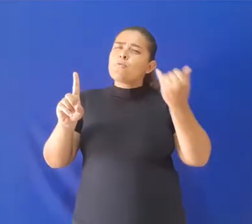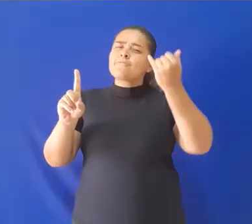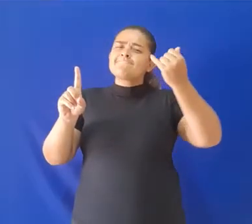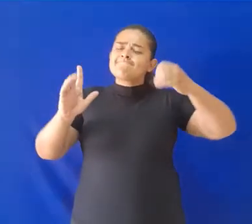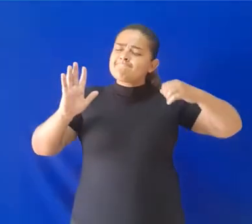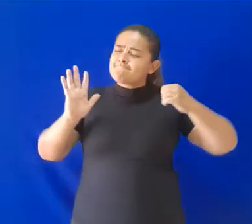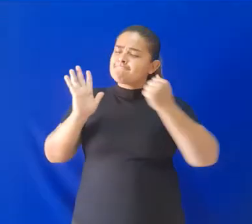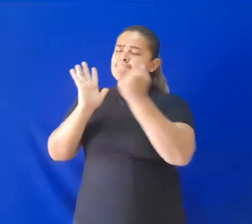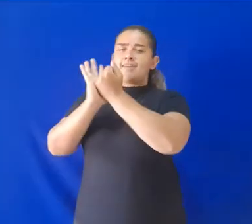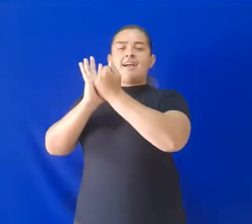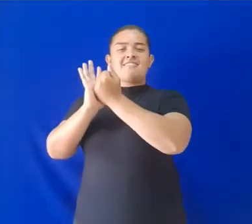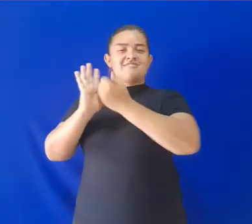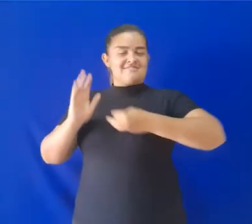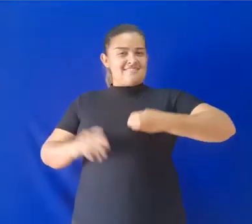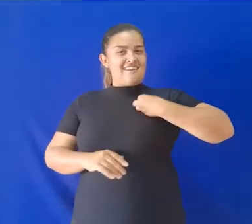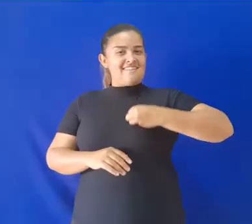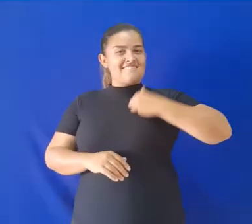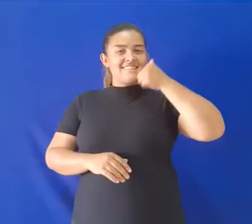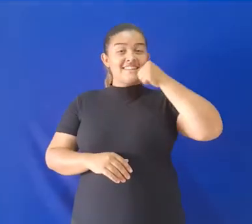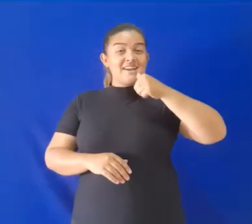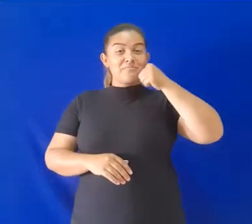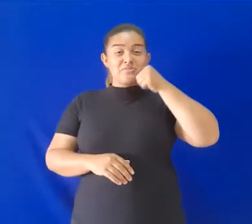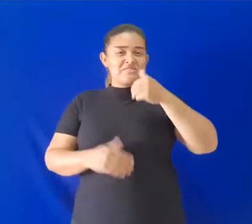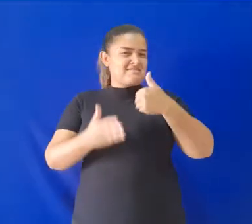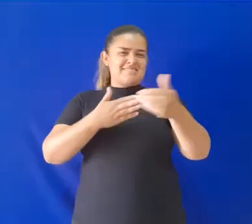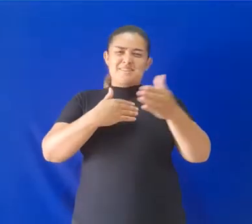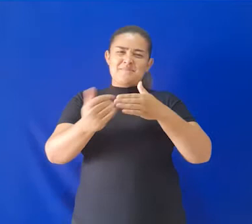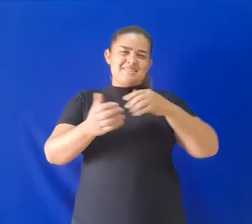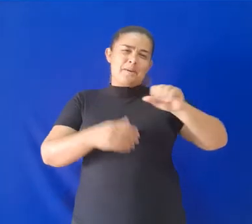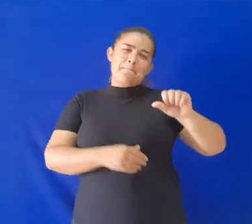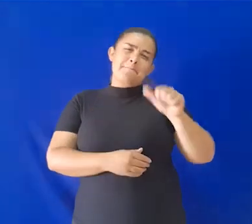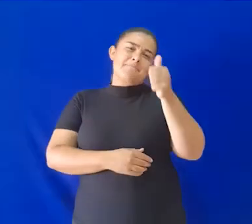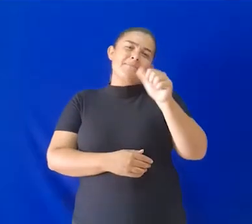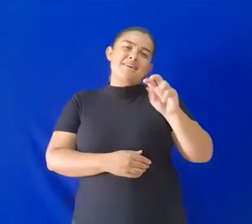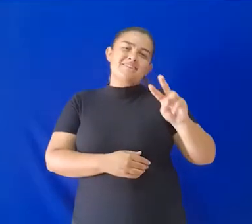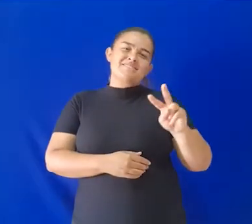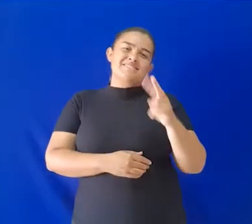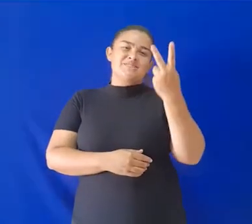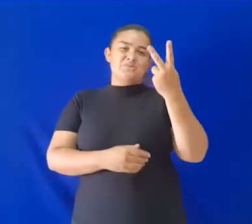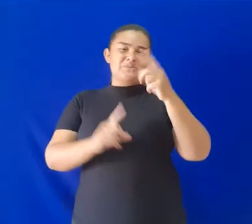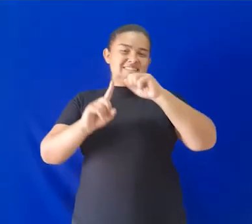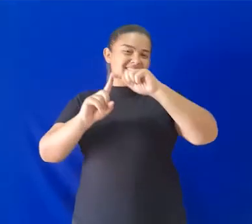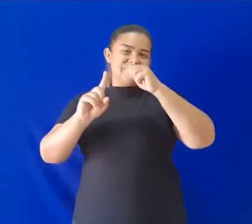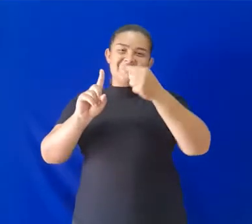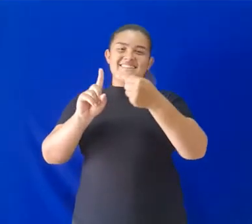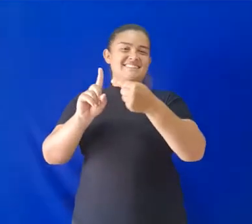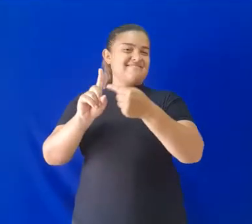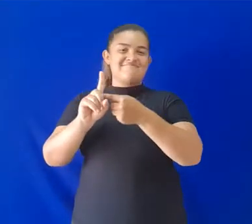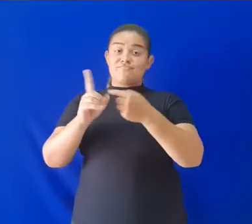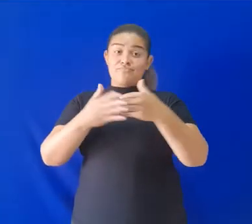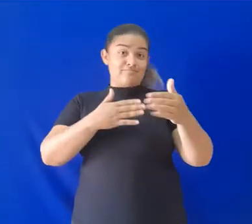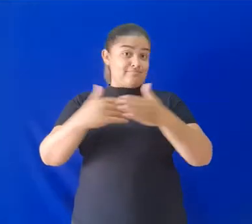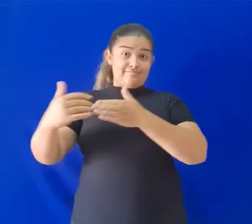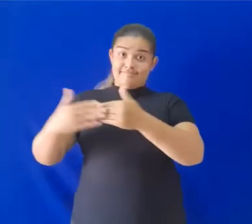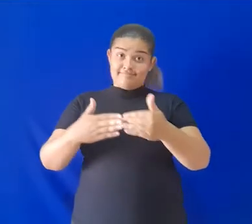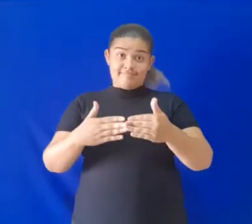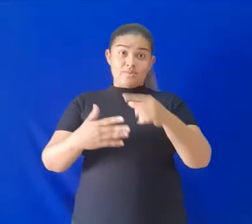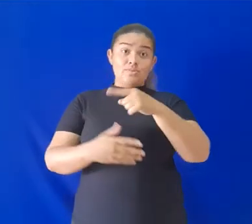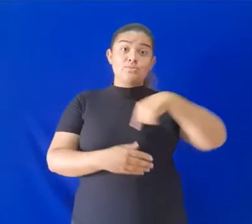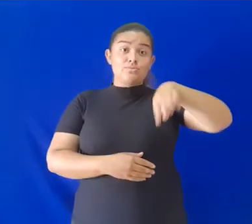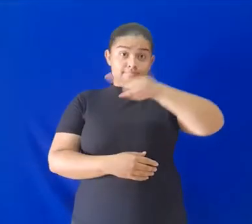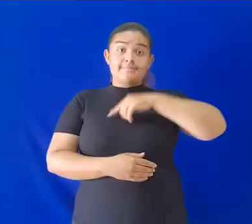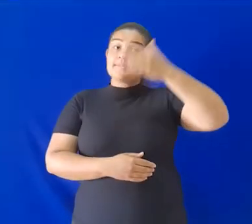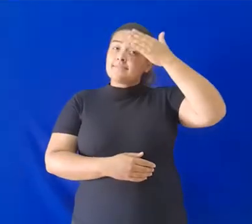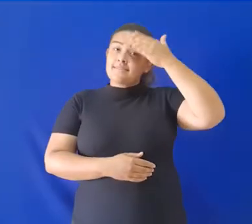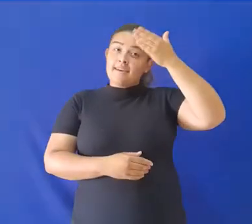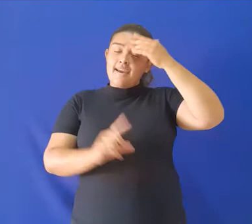muito importante da vida da mulher. Independe se é da primeira gestação ou da segunda gestação. Nós sabemos